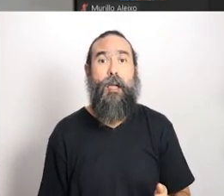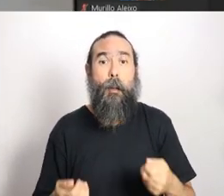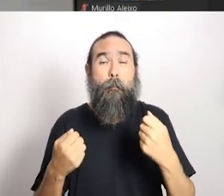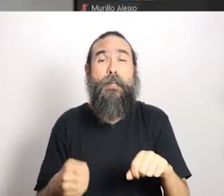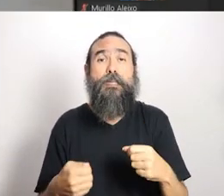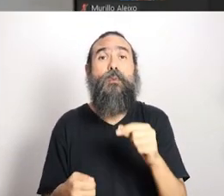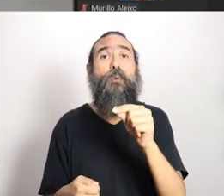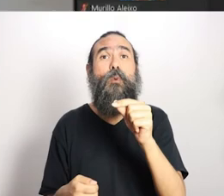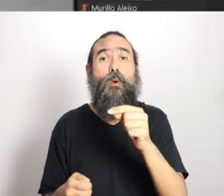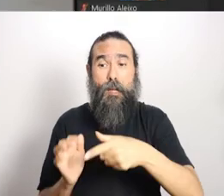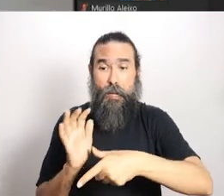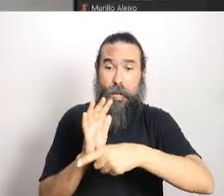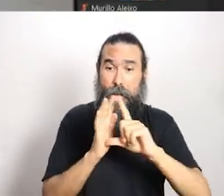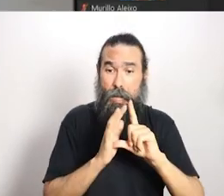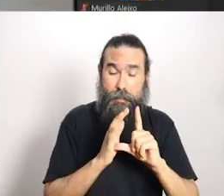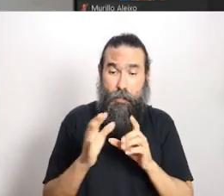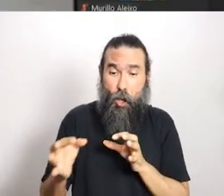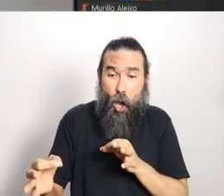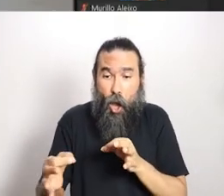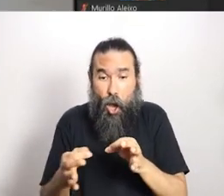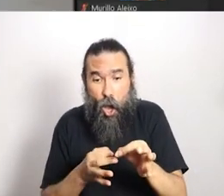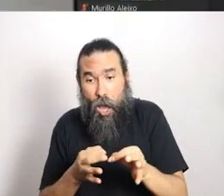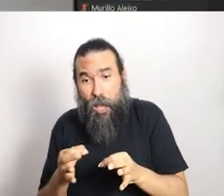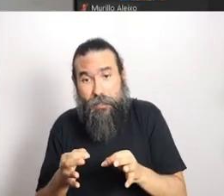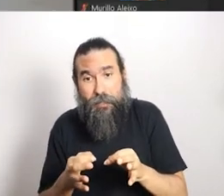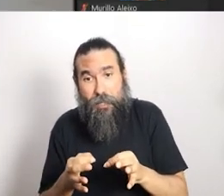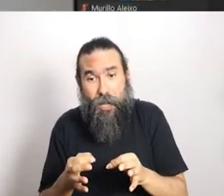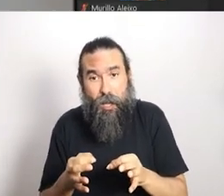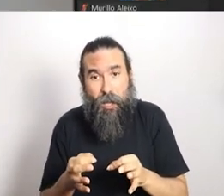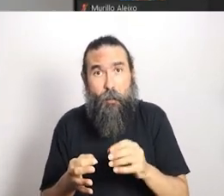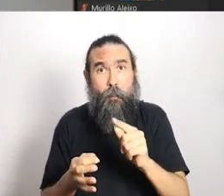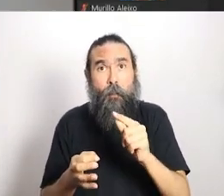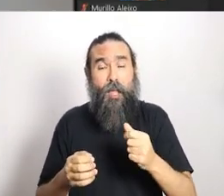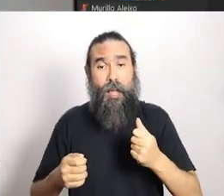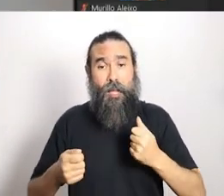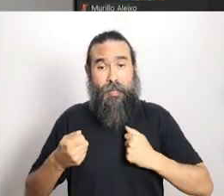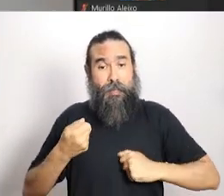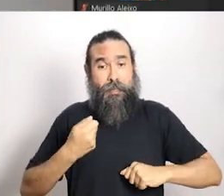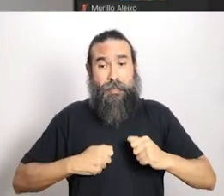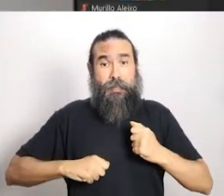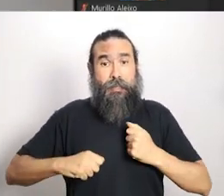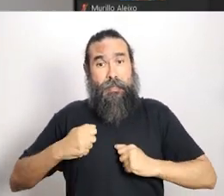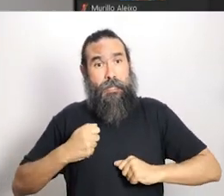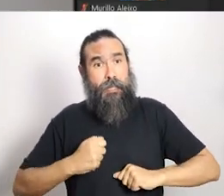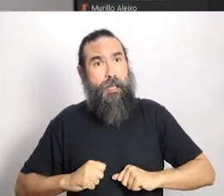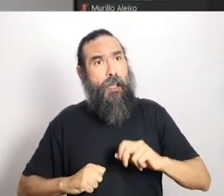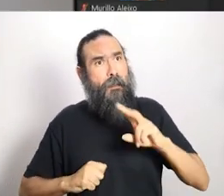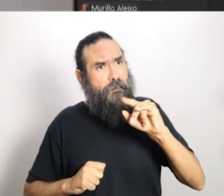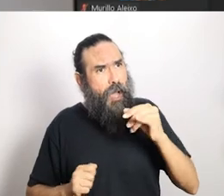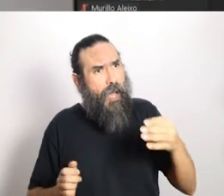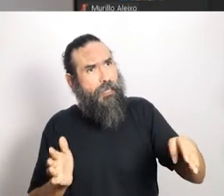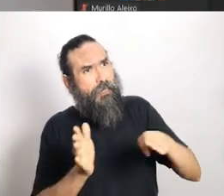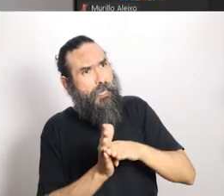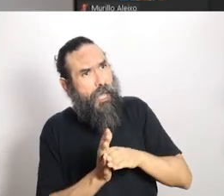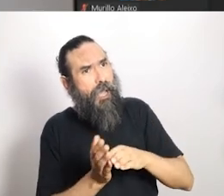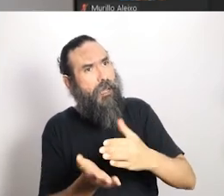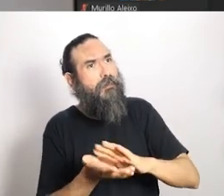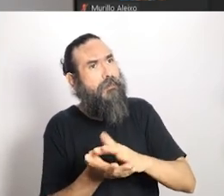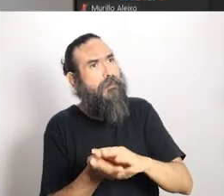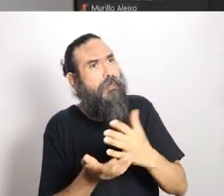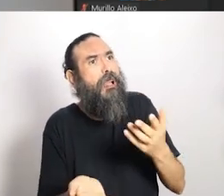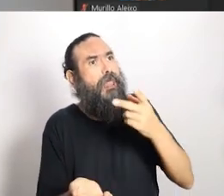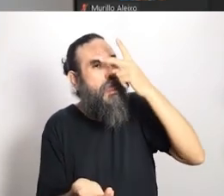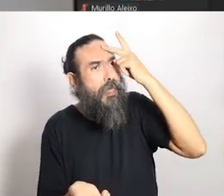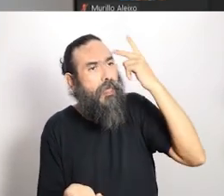Previamente existe uma preparação. Uma ansiedade. Será que eles vão chegar? Será que